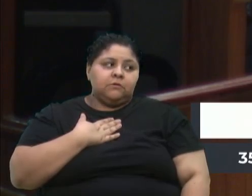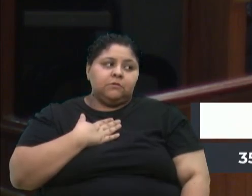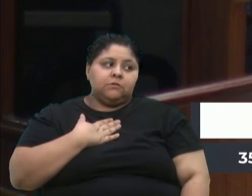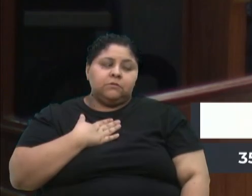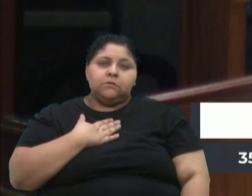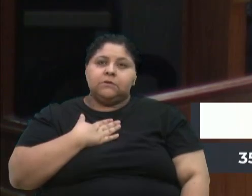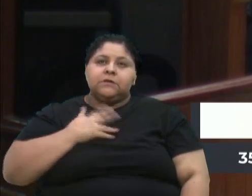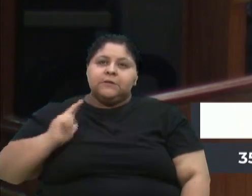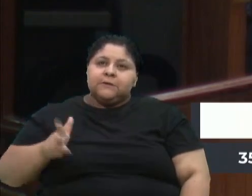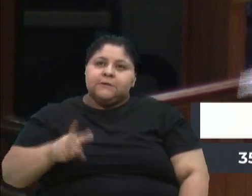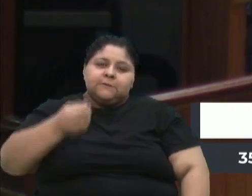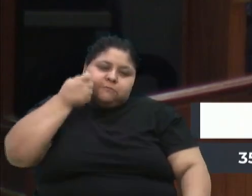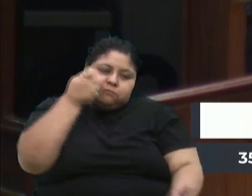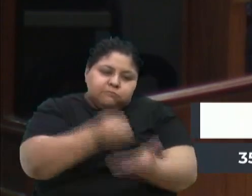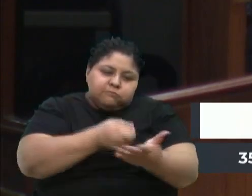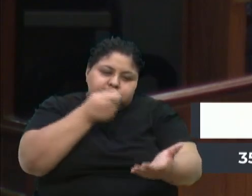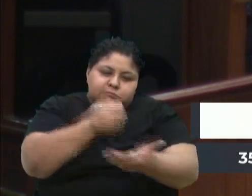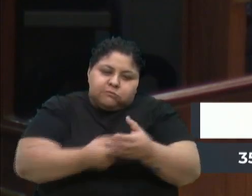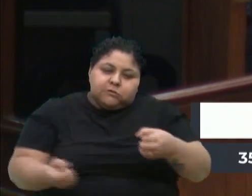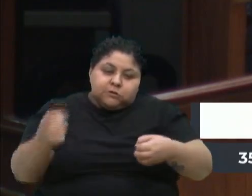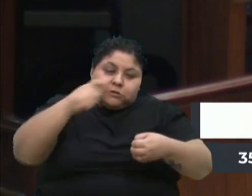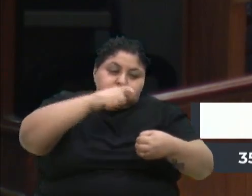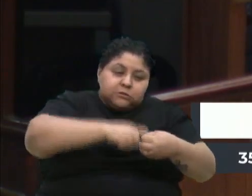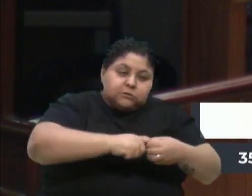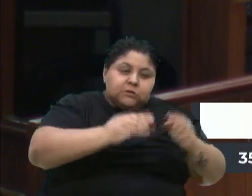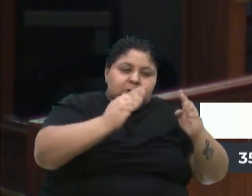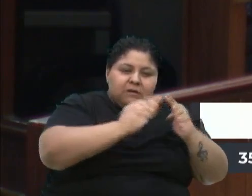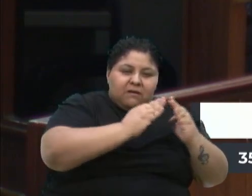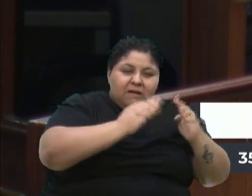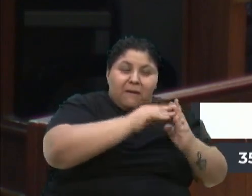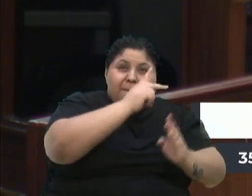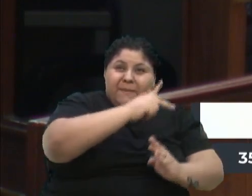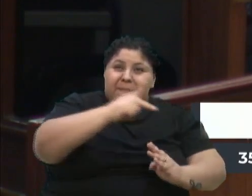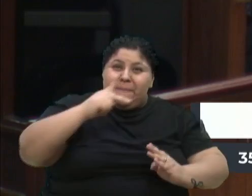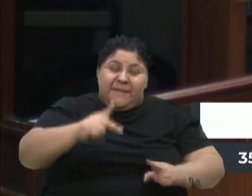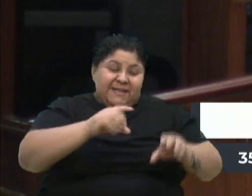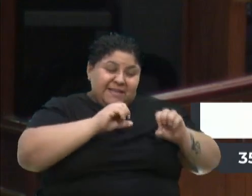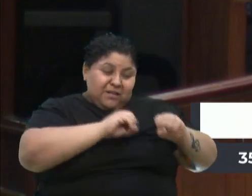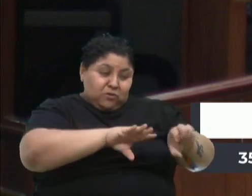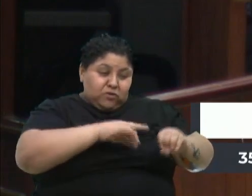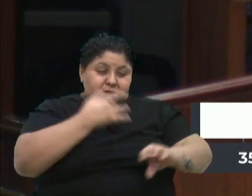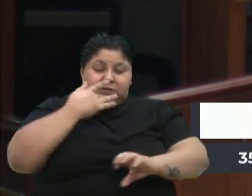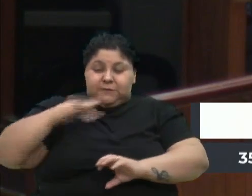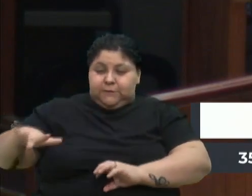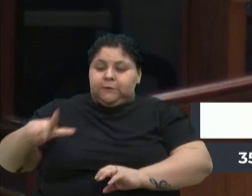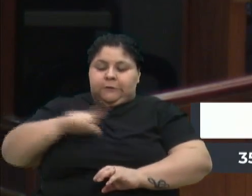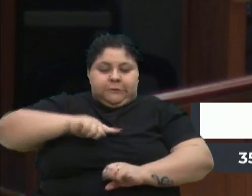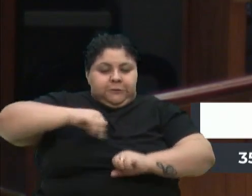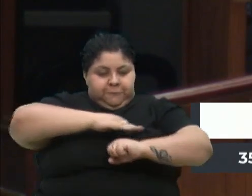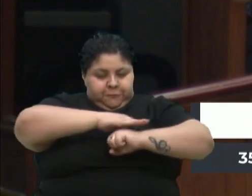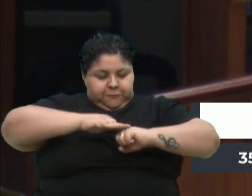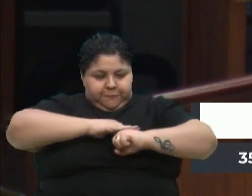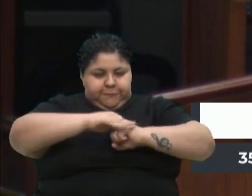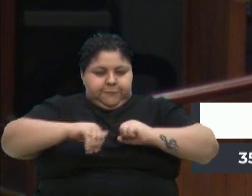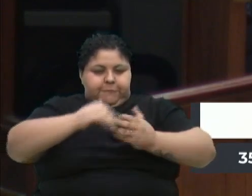Eu sempre lutei para que viesse para essa casa a PPP da educação infantil. Até estive conversando com o secretário semana